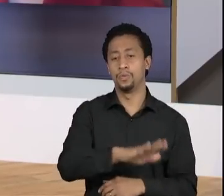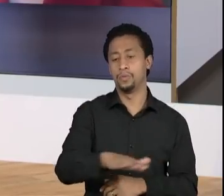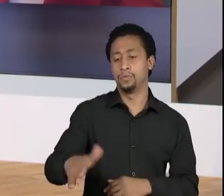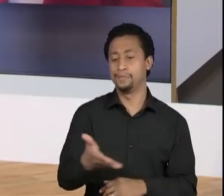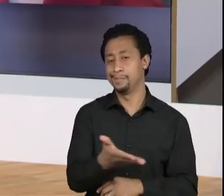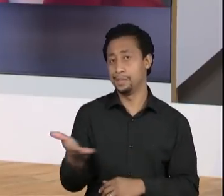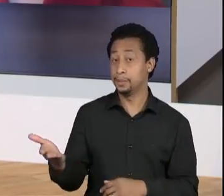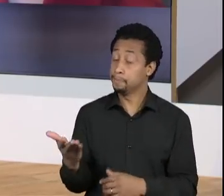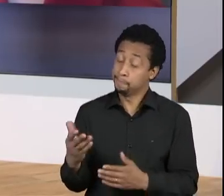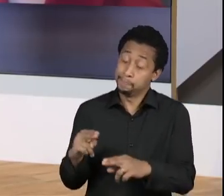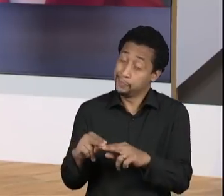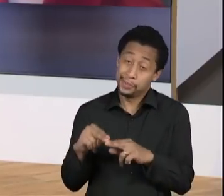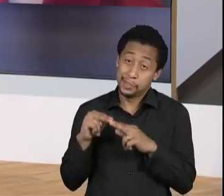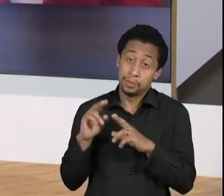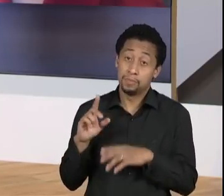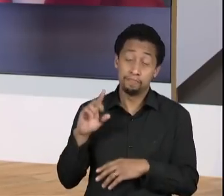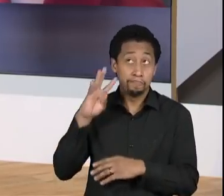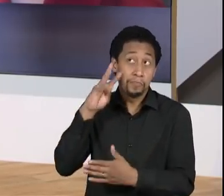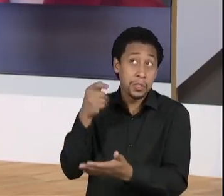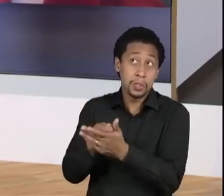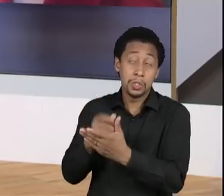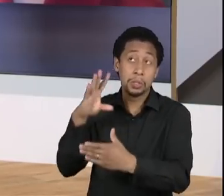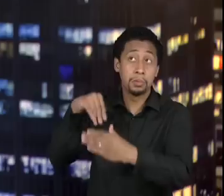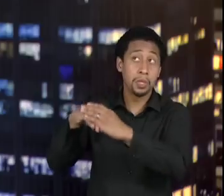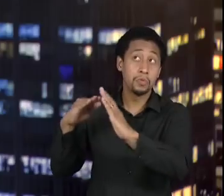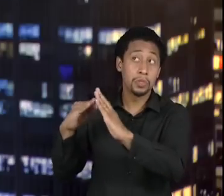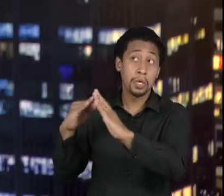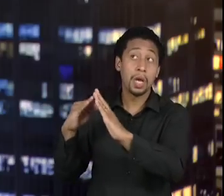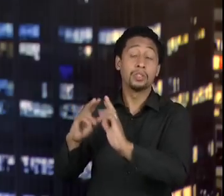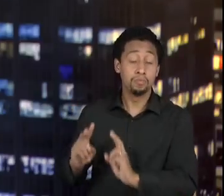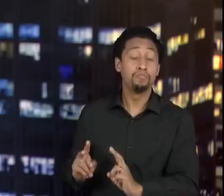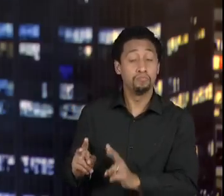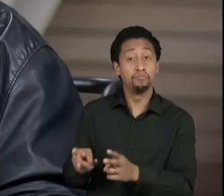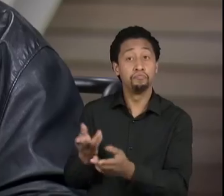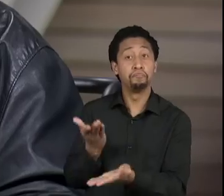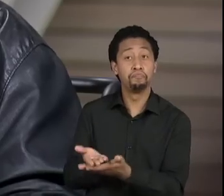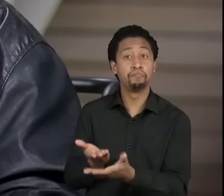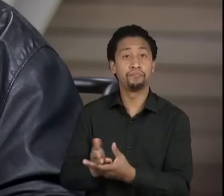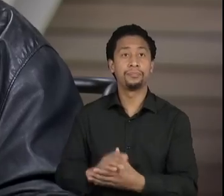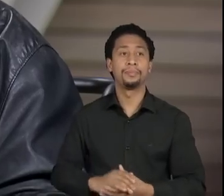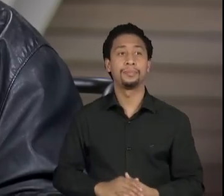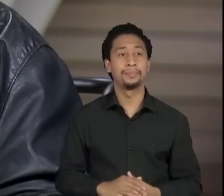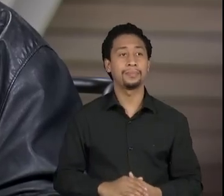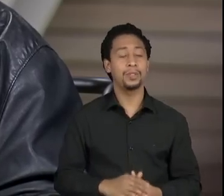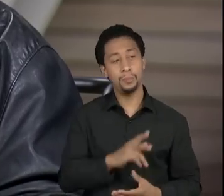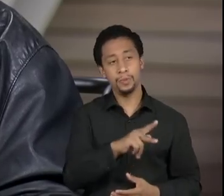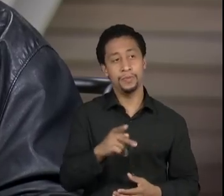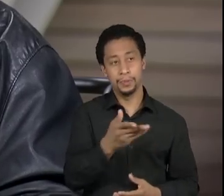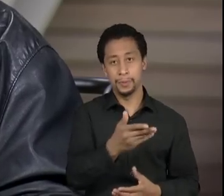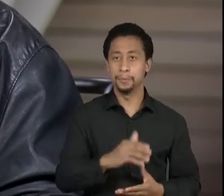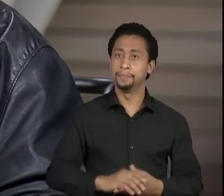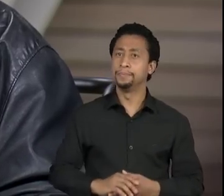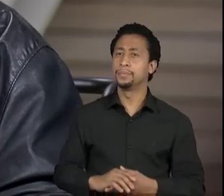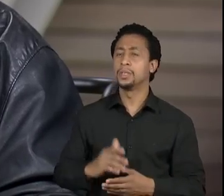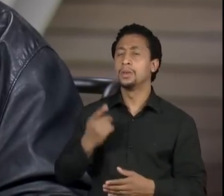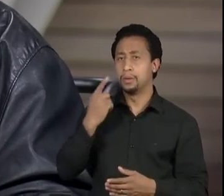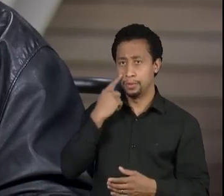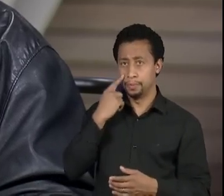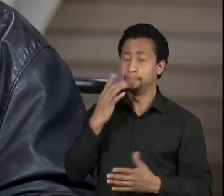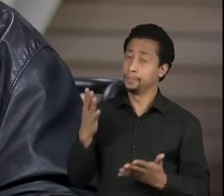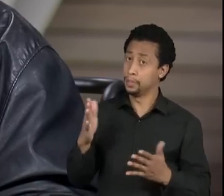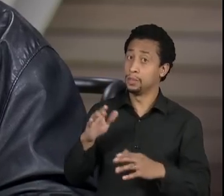pontos para que a gente tenha escolhido a educação domiciliar. Professor. Em primeiro lugar, eu queria chamar a